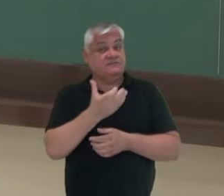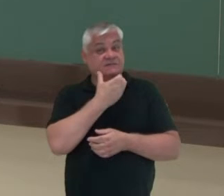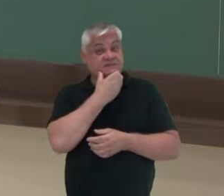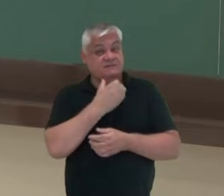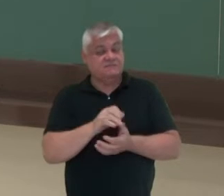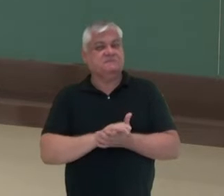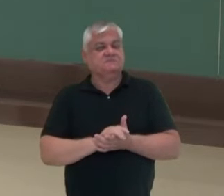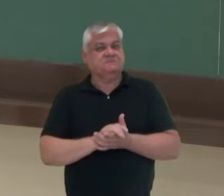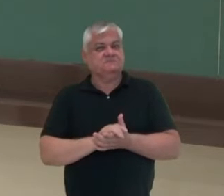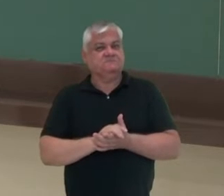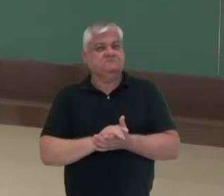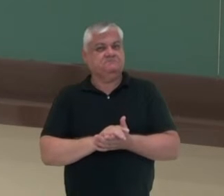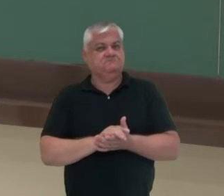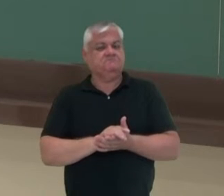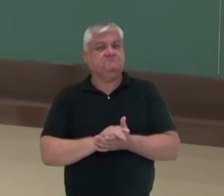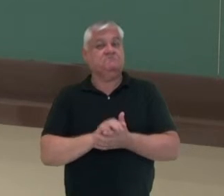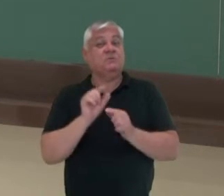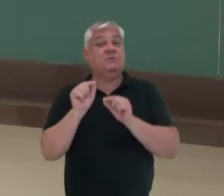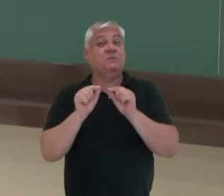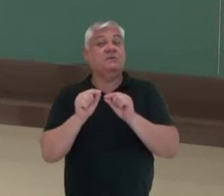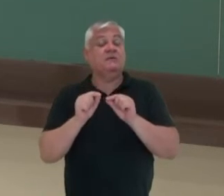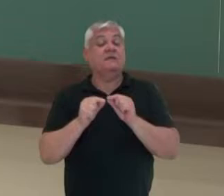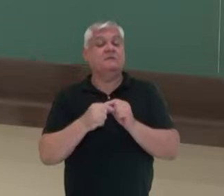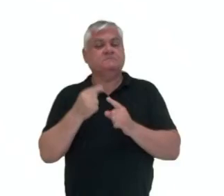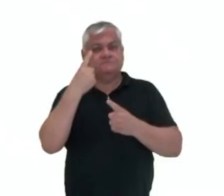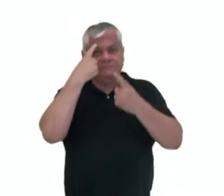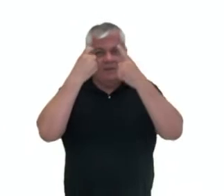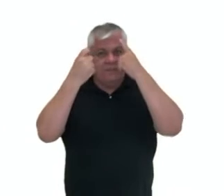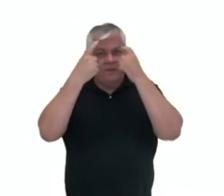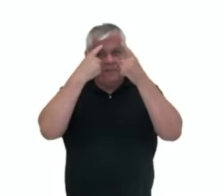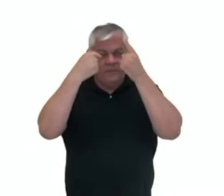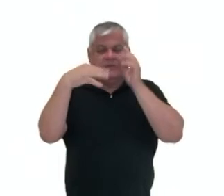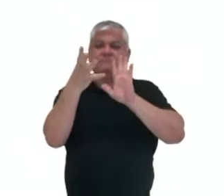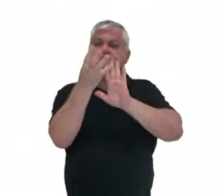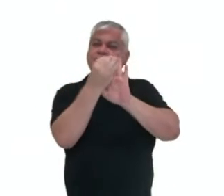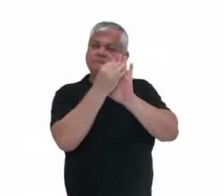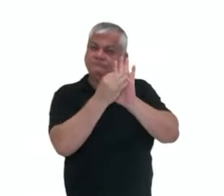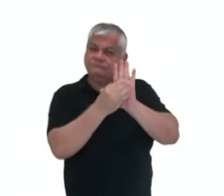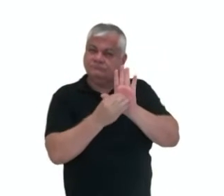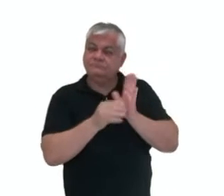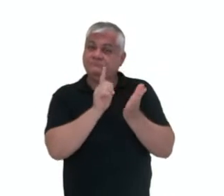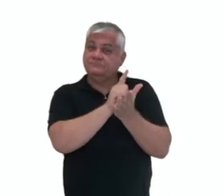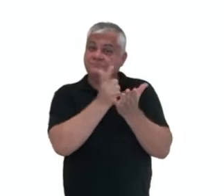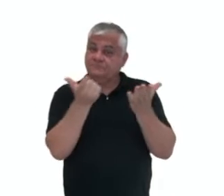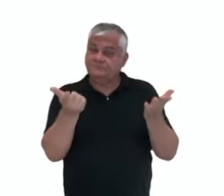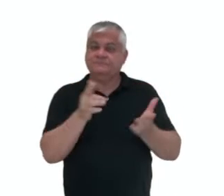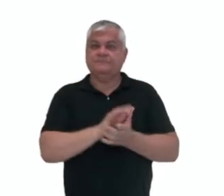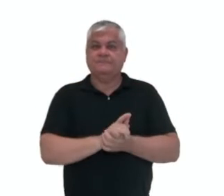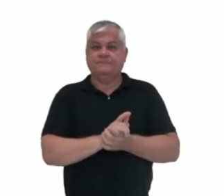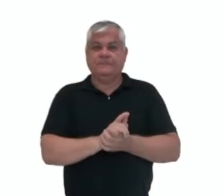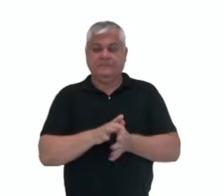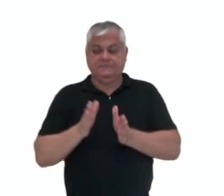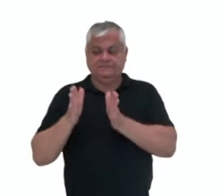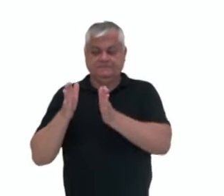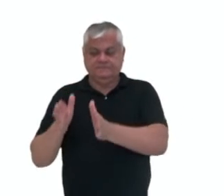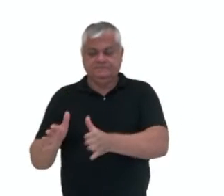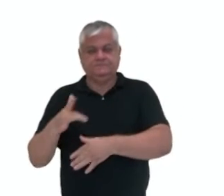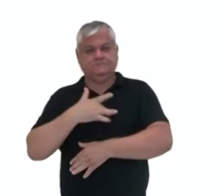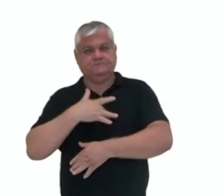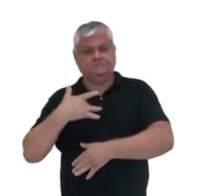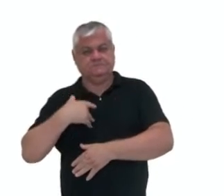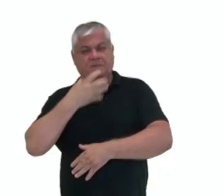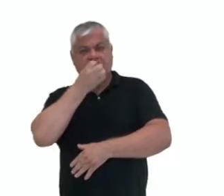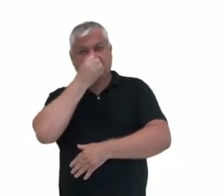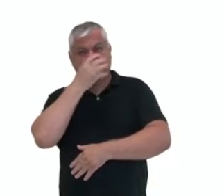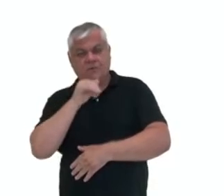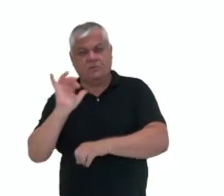serão publicadas as manifestações, o quê? Mais criativas. Se por um lado é saudável pensar em